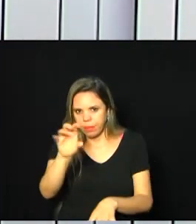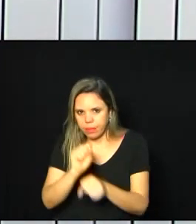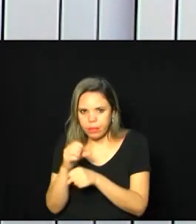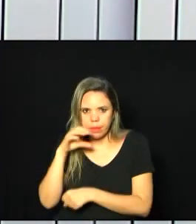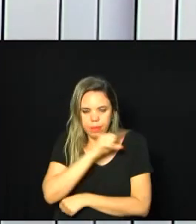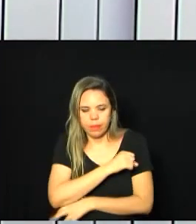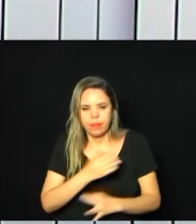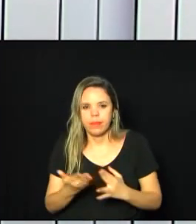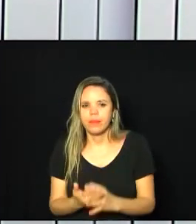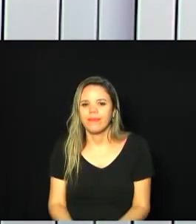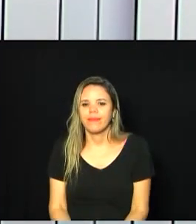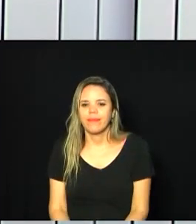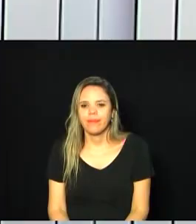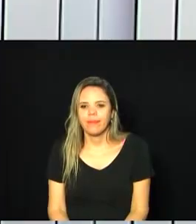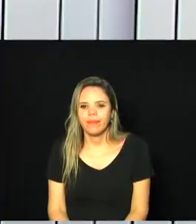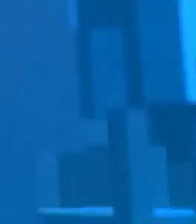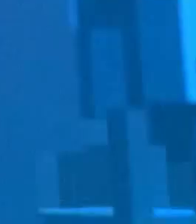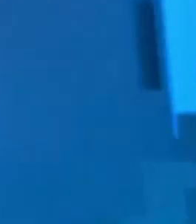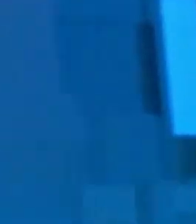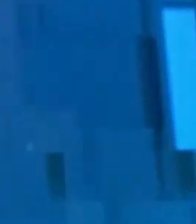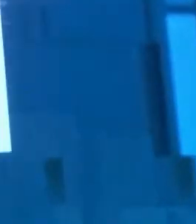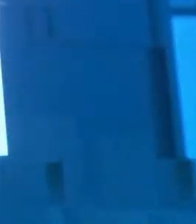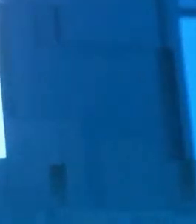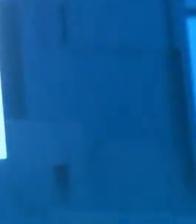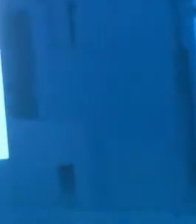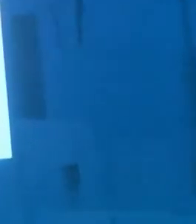daí que o nosso intervalo é rapidinho.